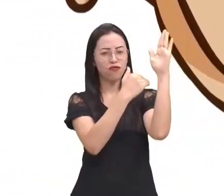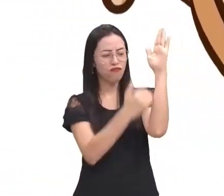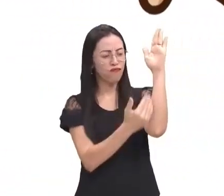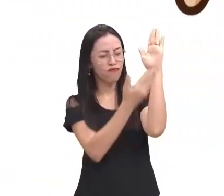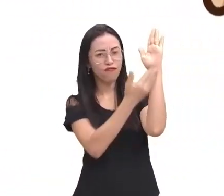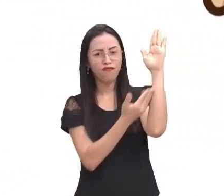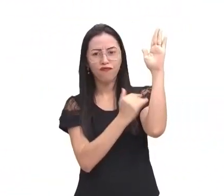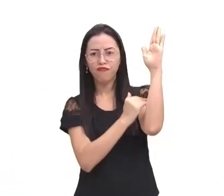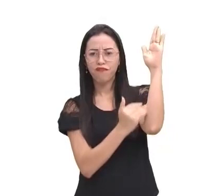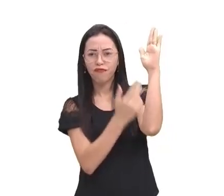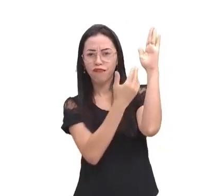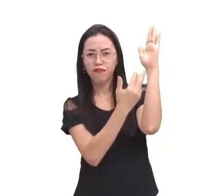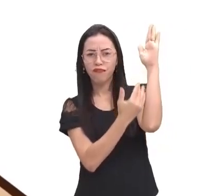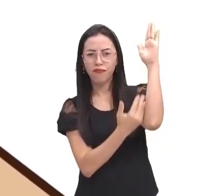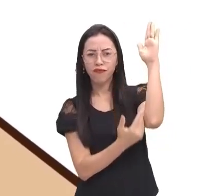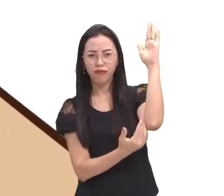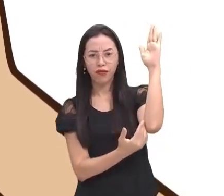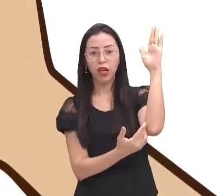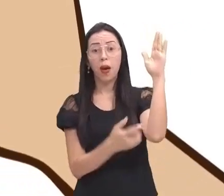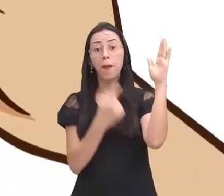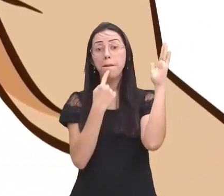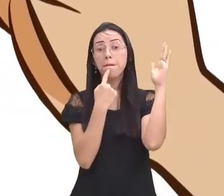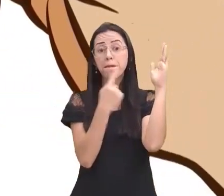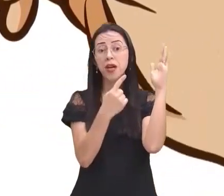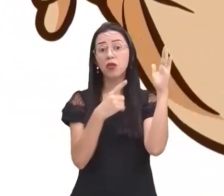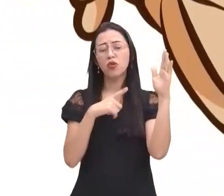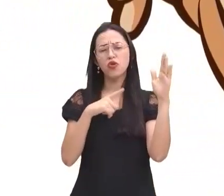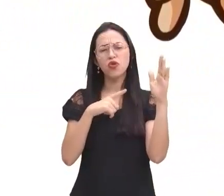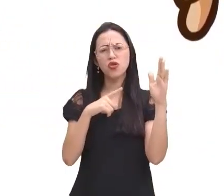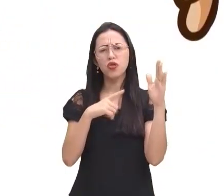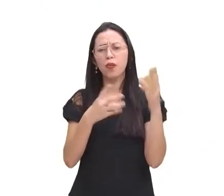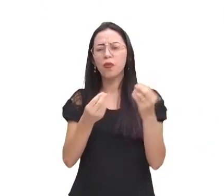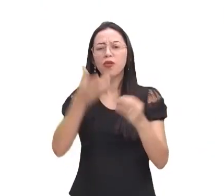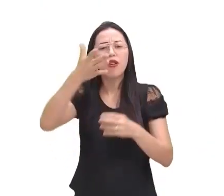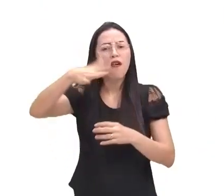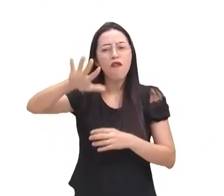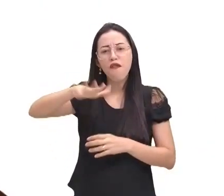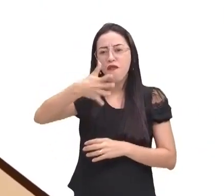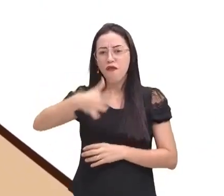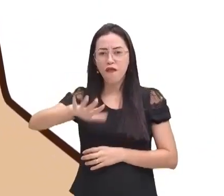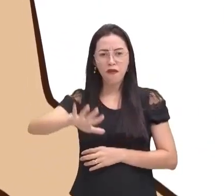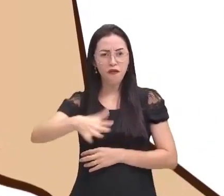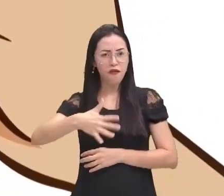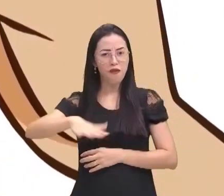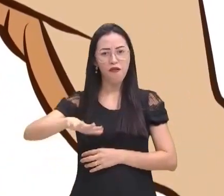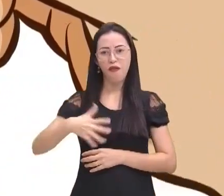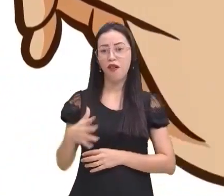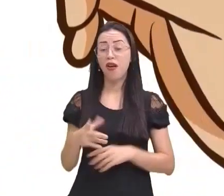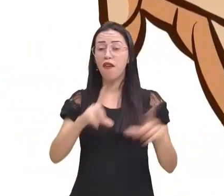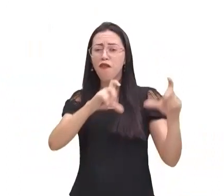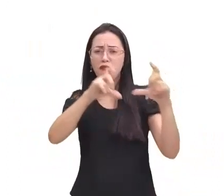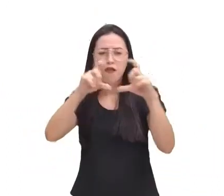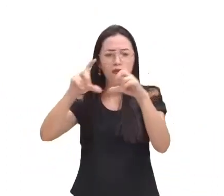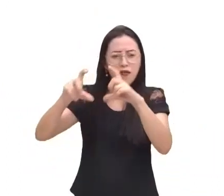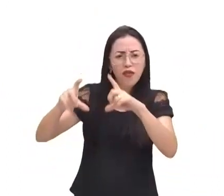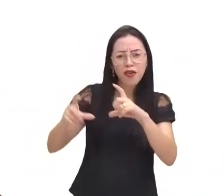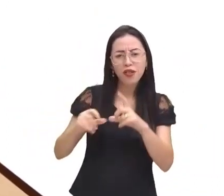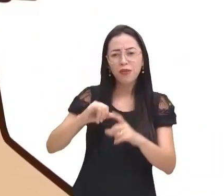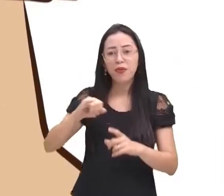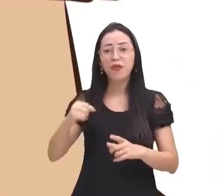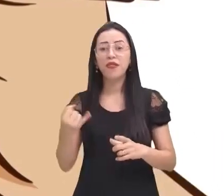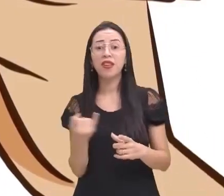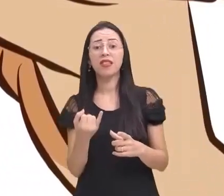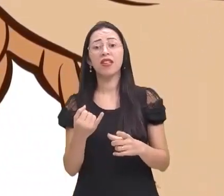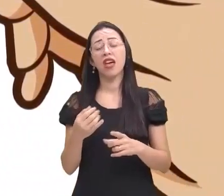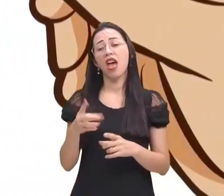Perto delas tinha muitas cavernas de folhas. Tirei muitas fotos brincando que era o homem das cavernas. Dessa vez não conheci os índios, mas na